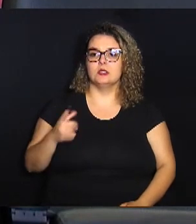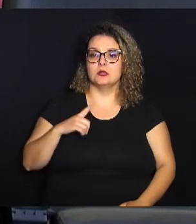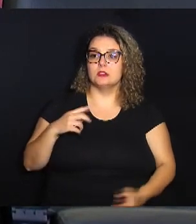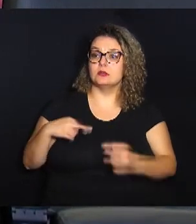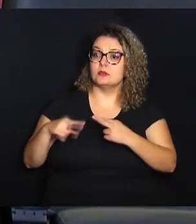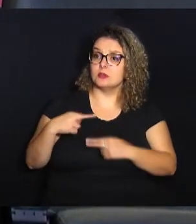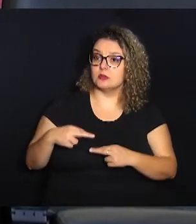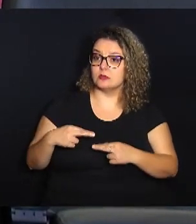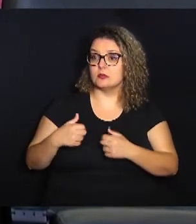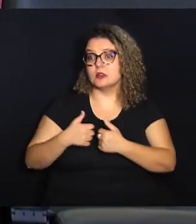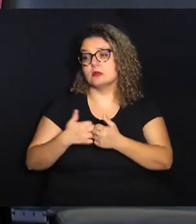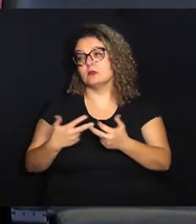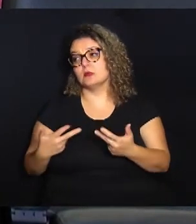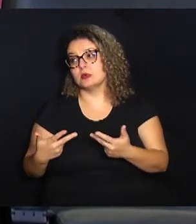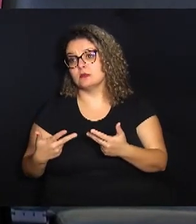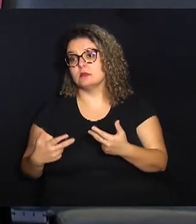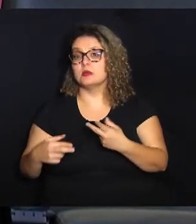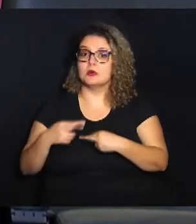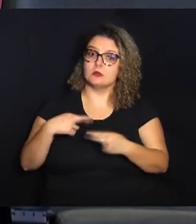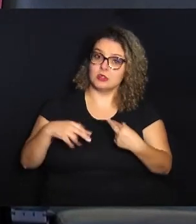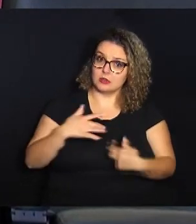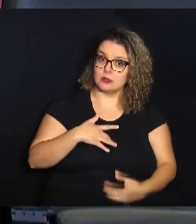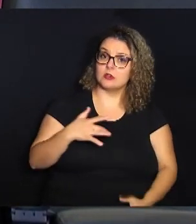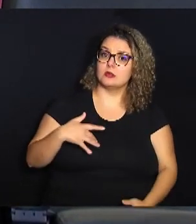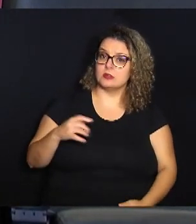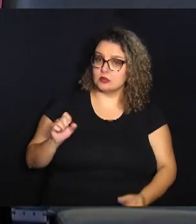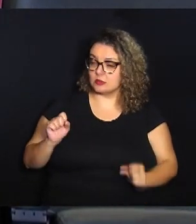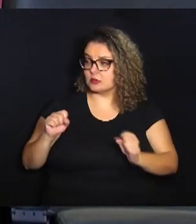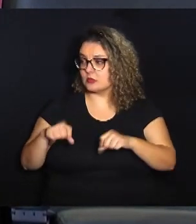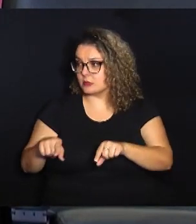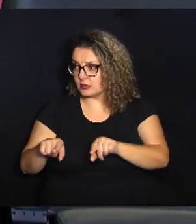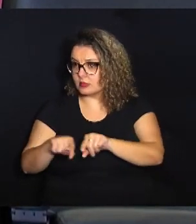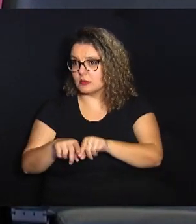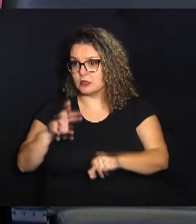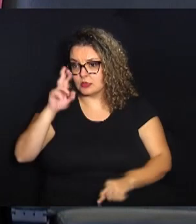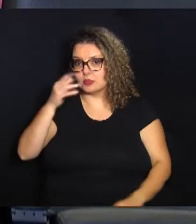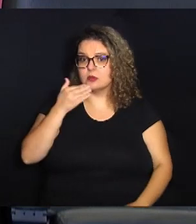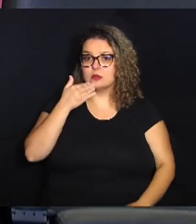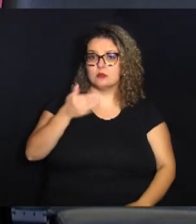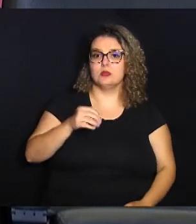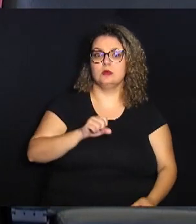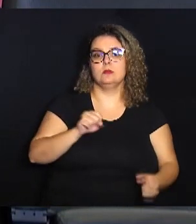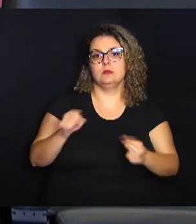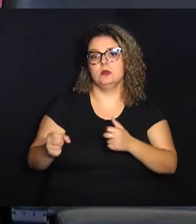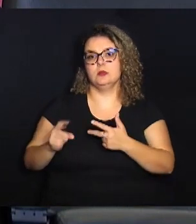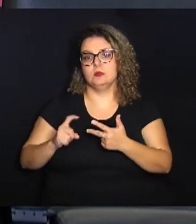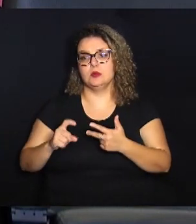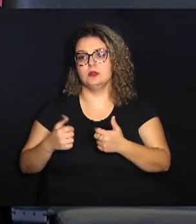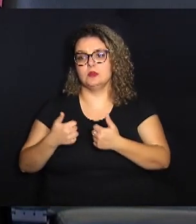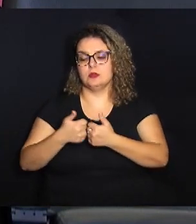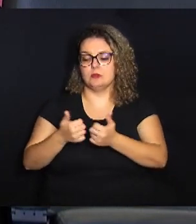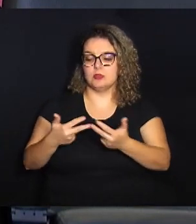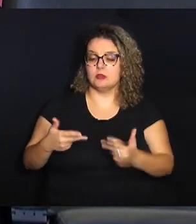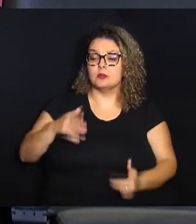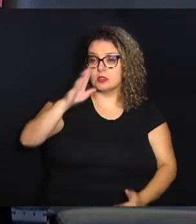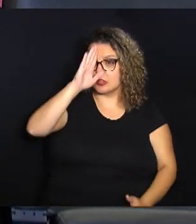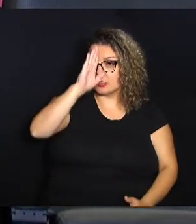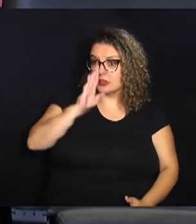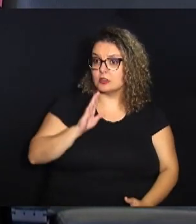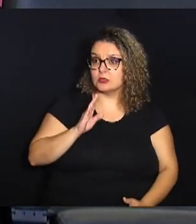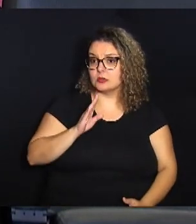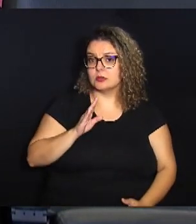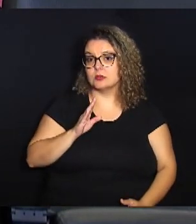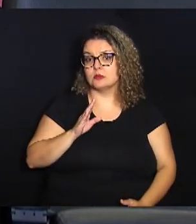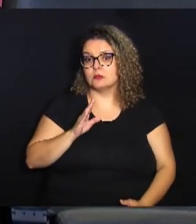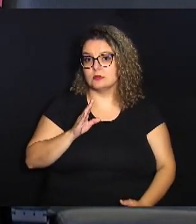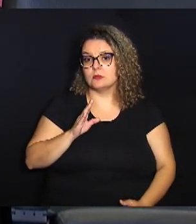com transporte, mas tem a ver com saúde também, porque o senhor solicitou ao Poder Executivo um transporte gratuito que